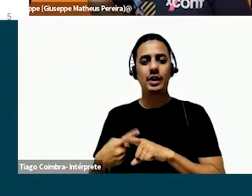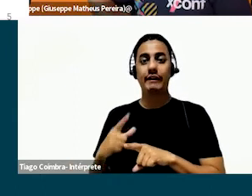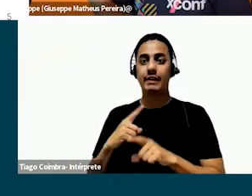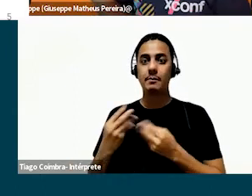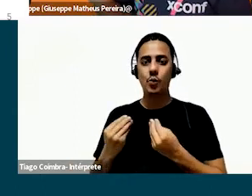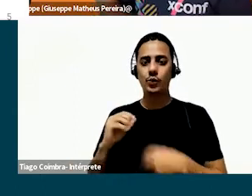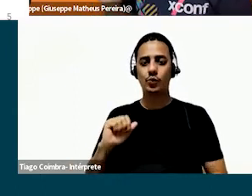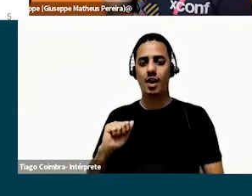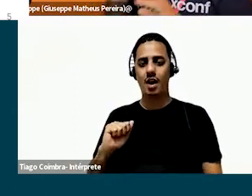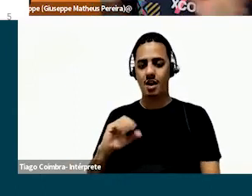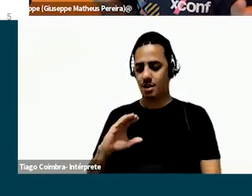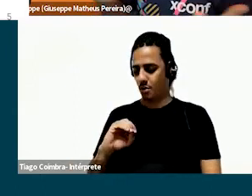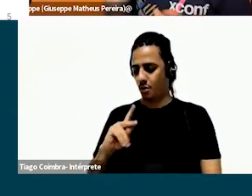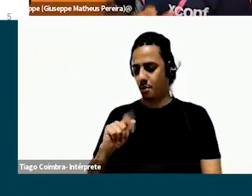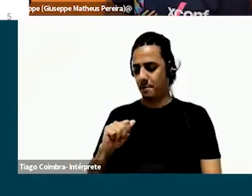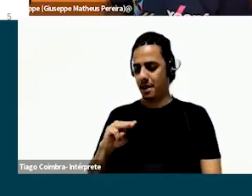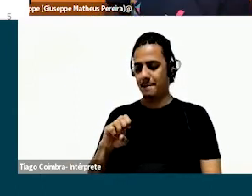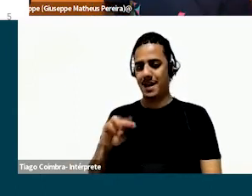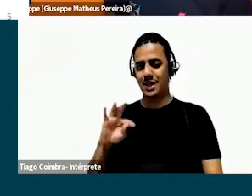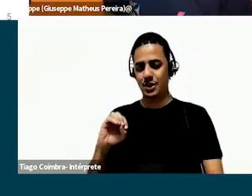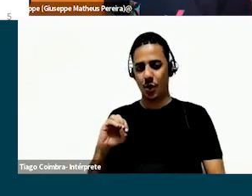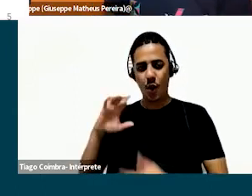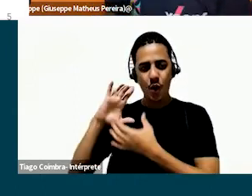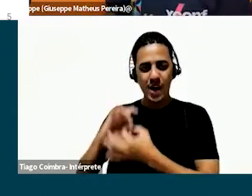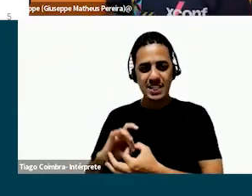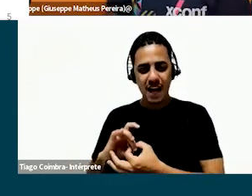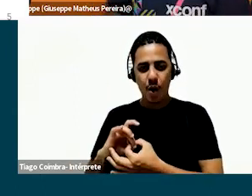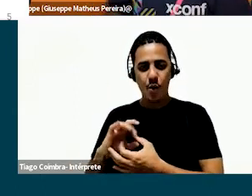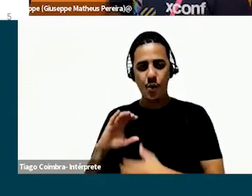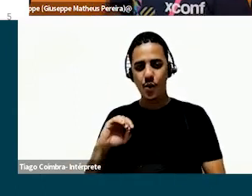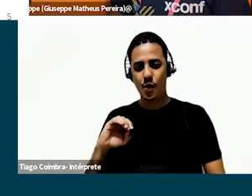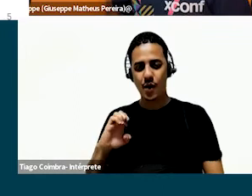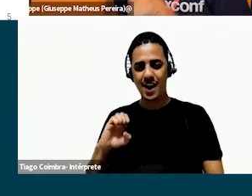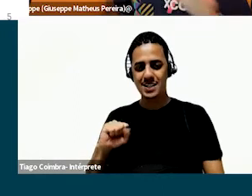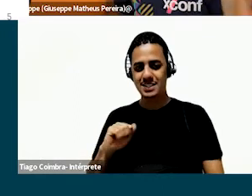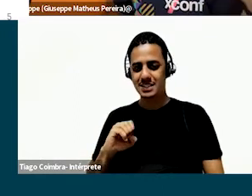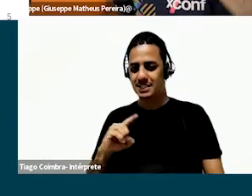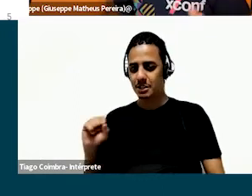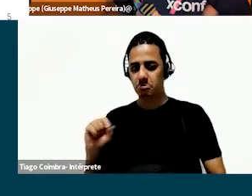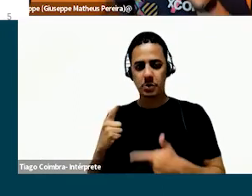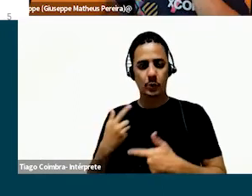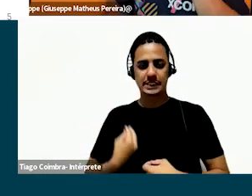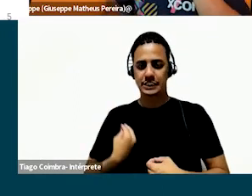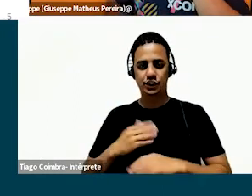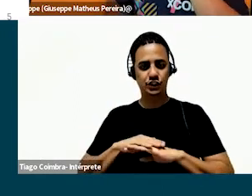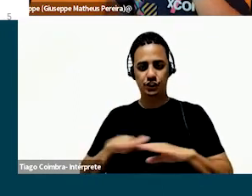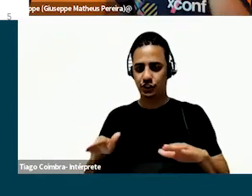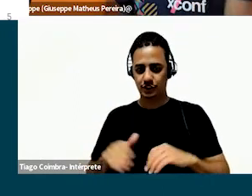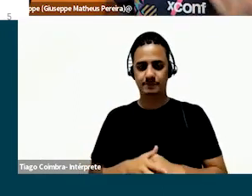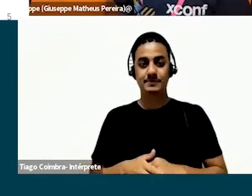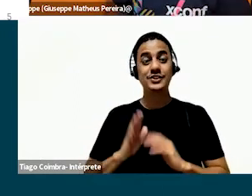tinham muito acoplamento e uma coesão inexistente, né? Então, aqui está a origem disso, né?